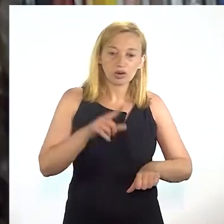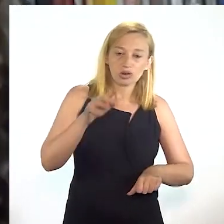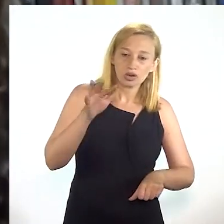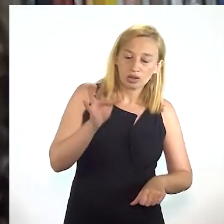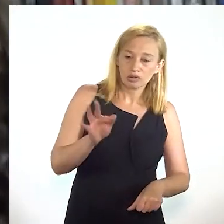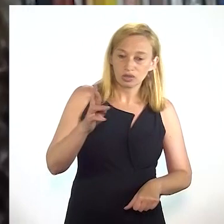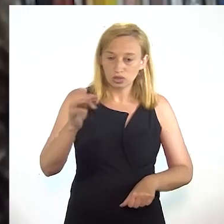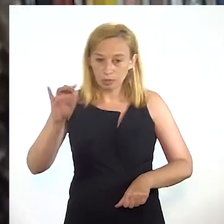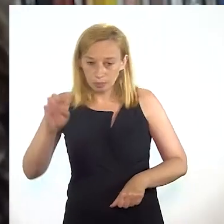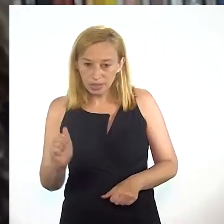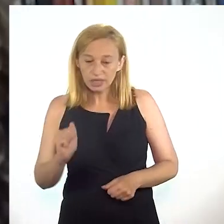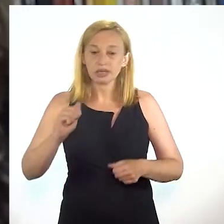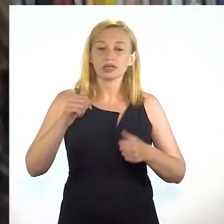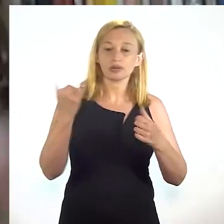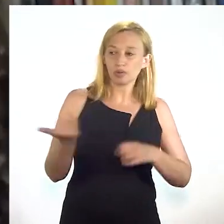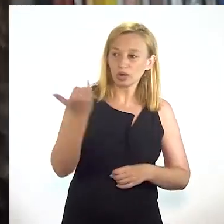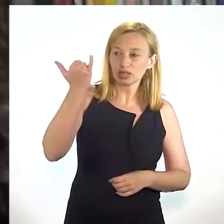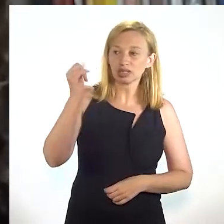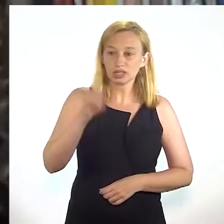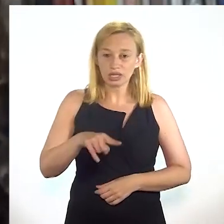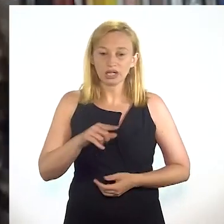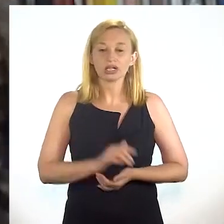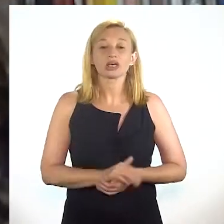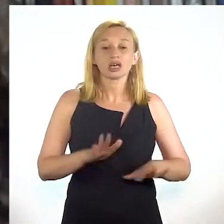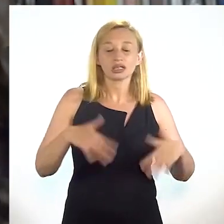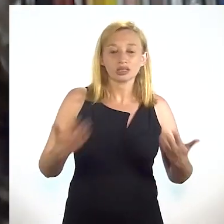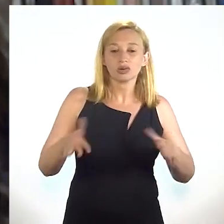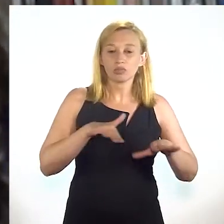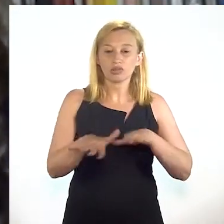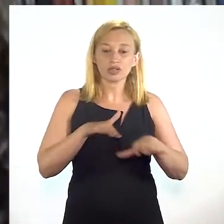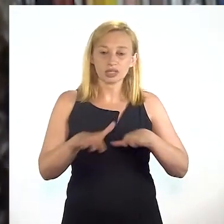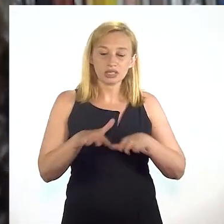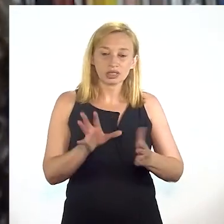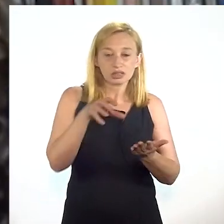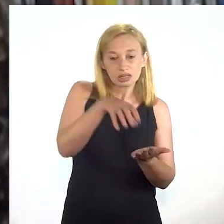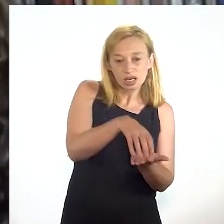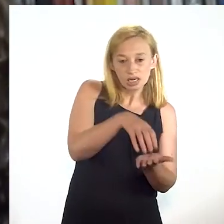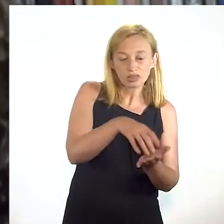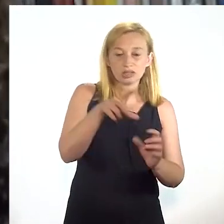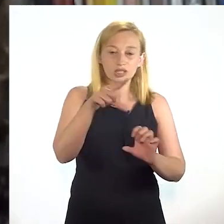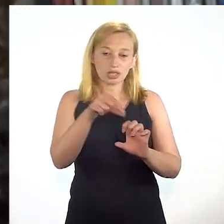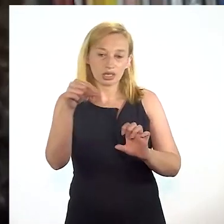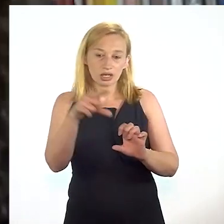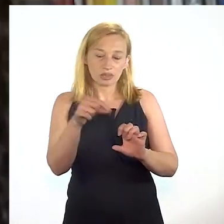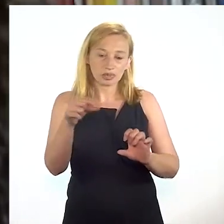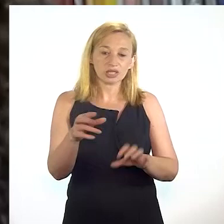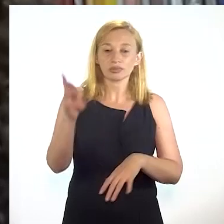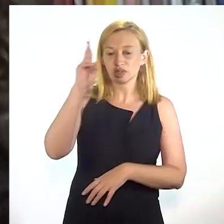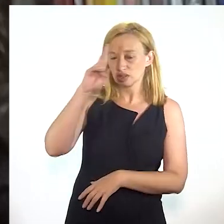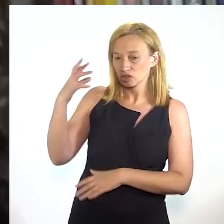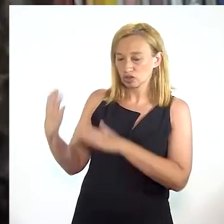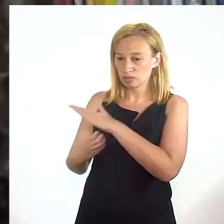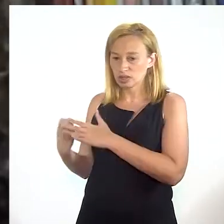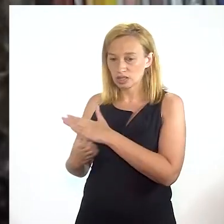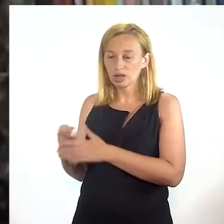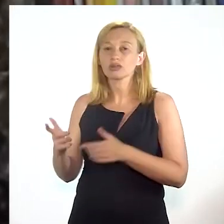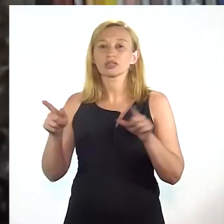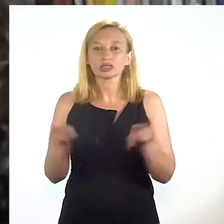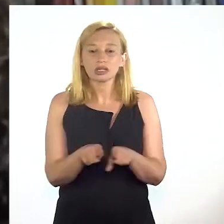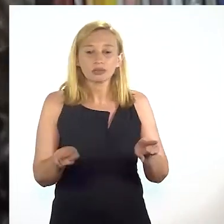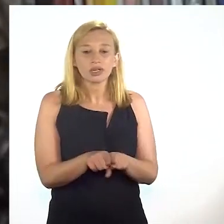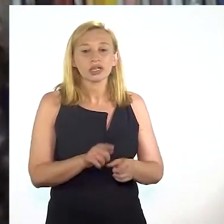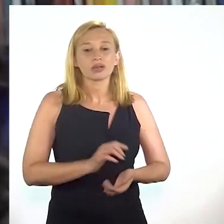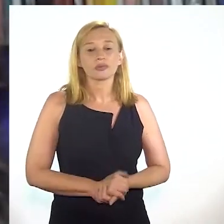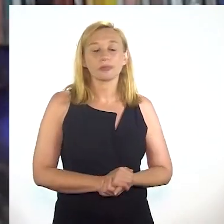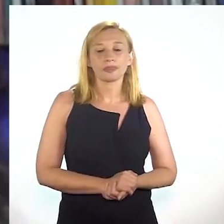de apoio mesmo. Nesse momento, a filantropia foi muito importante, né? E então, mobilizando essa rede de